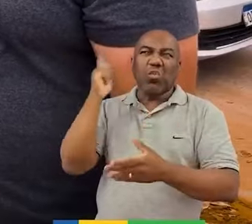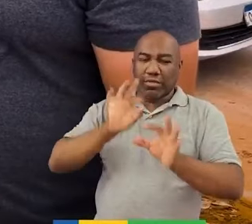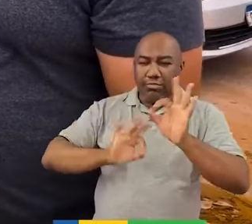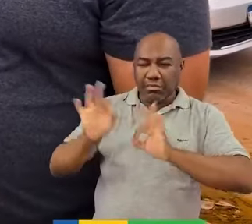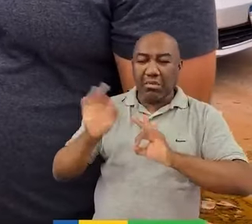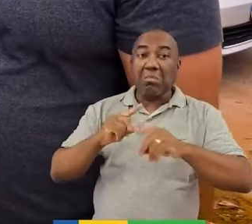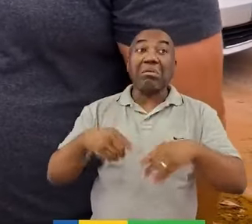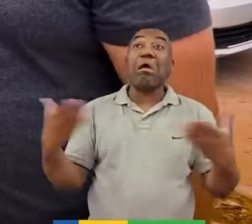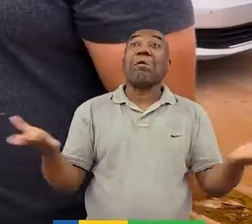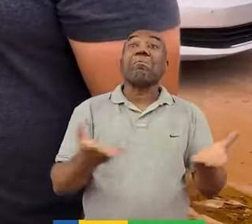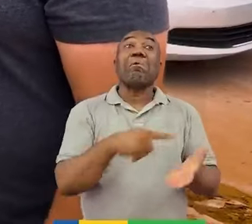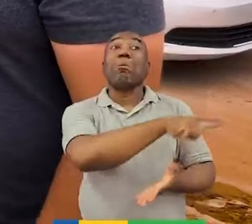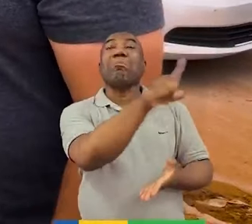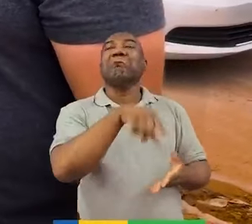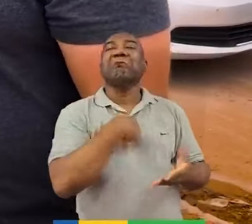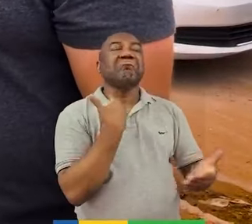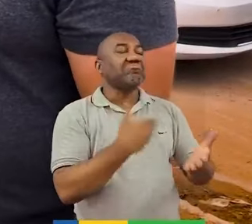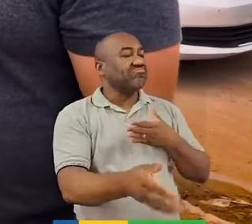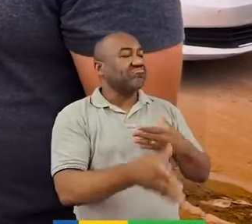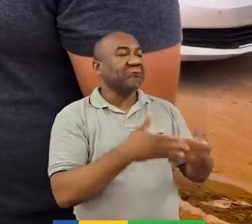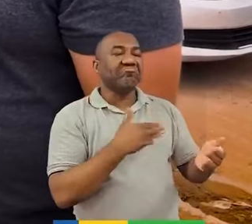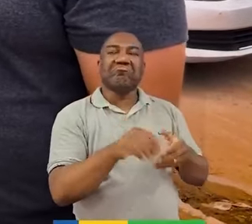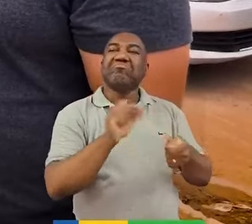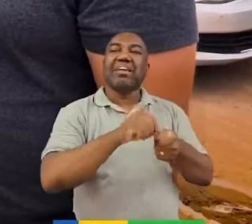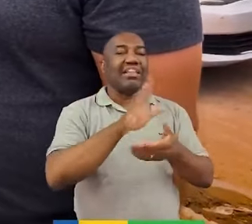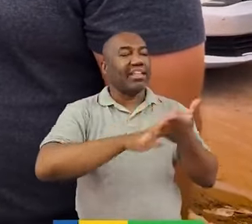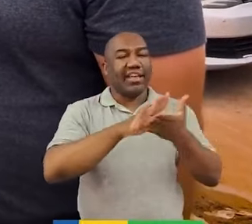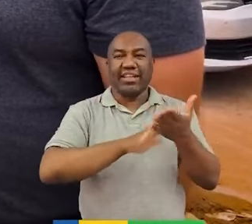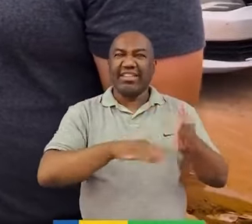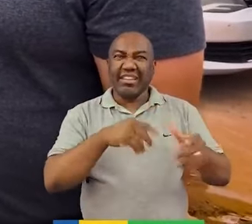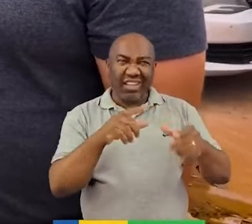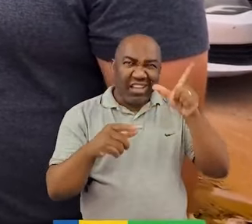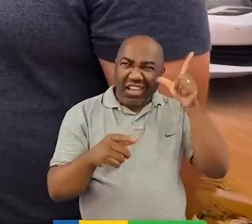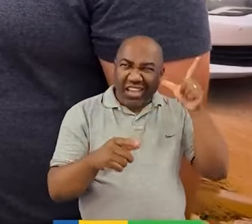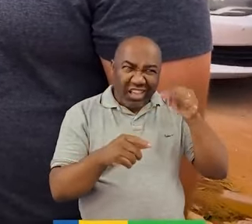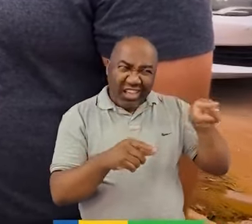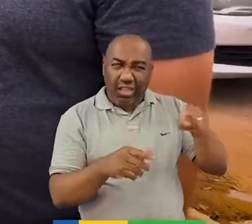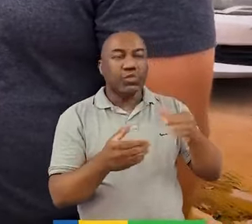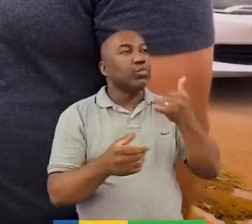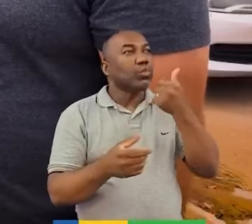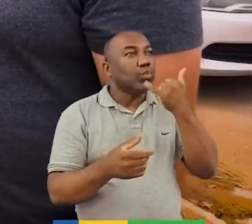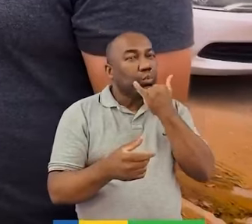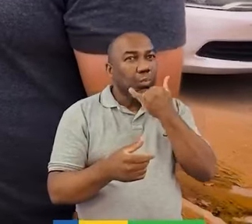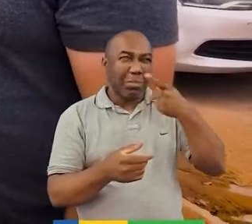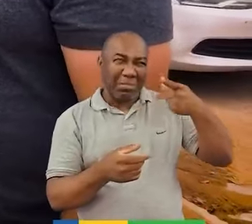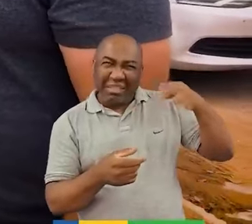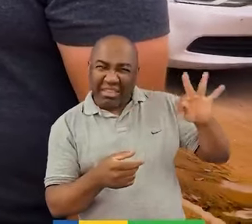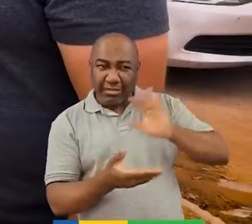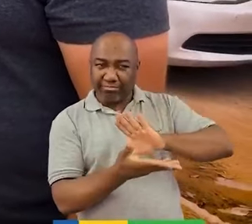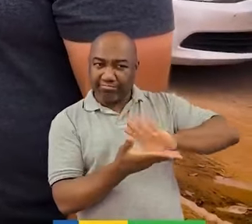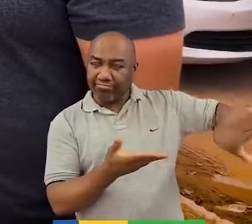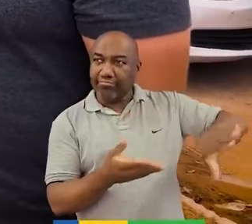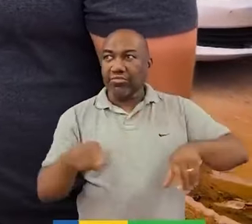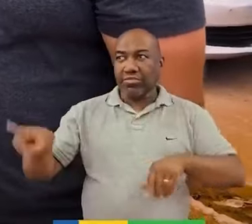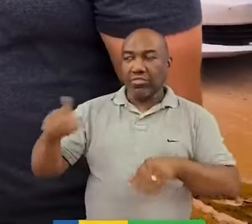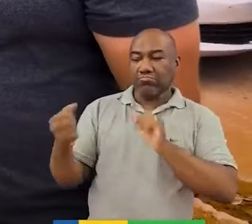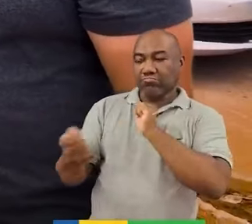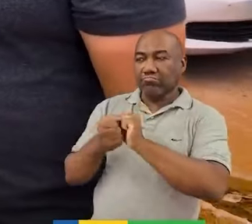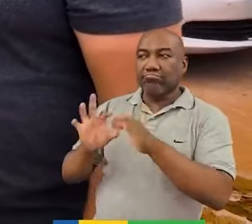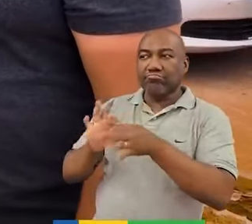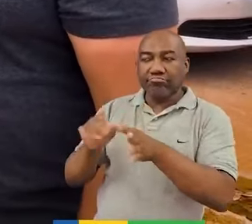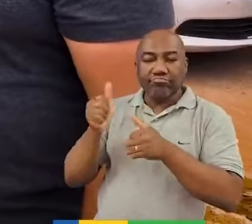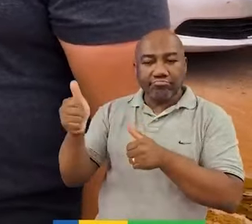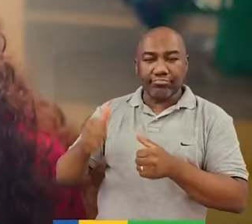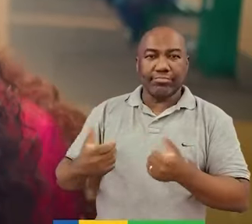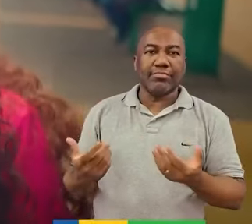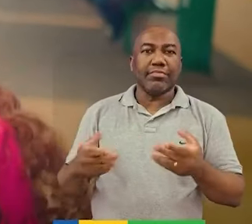fazer. Porque os que estão aí, e Lúdio Cabral, jamais, nunca, PT não. É 22, é PL, é Abílio. Tamo